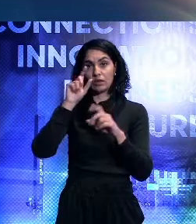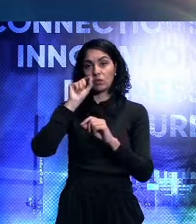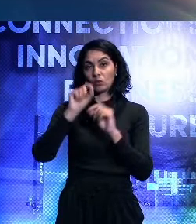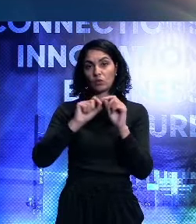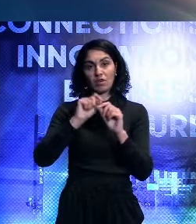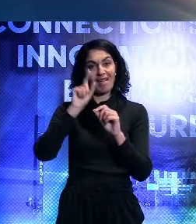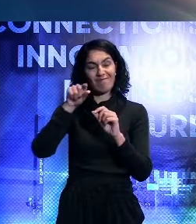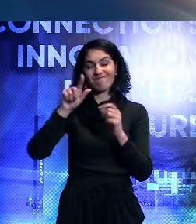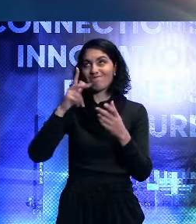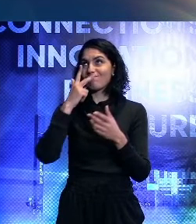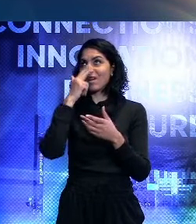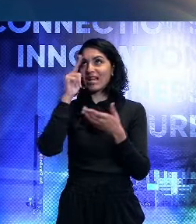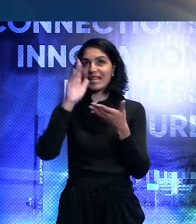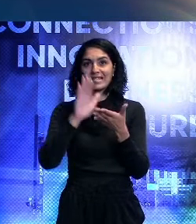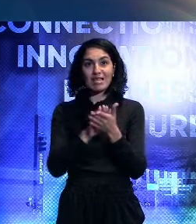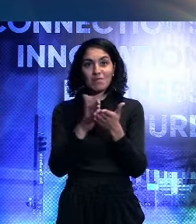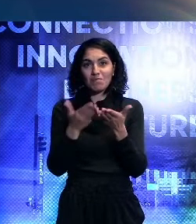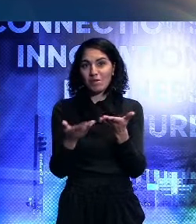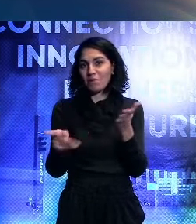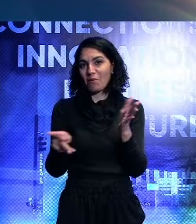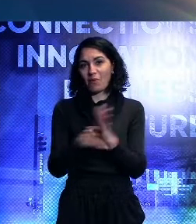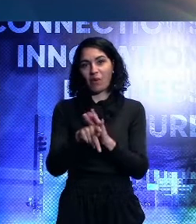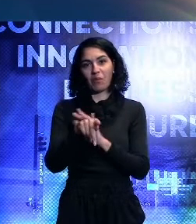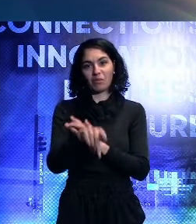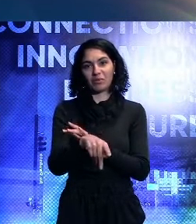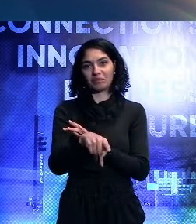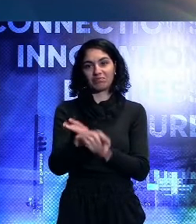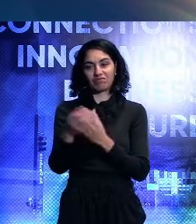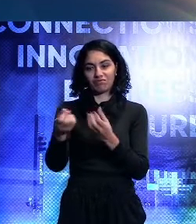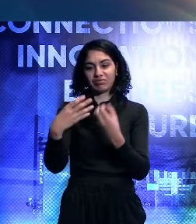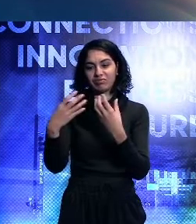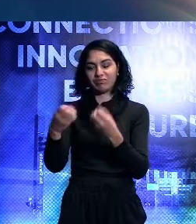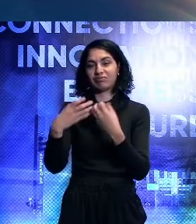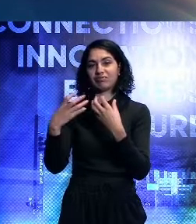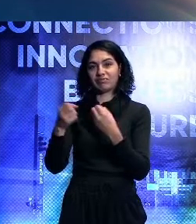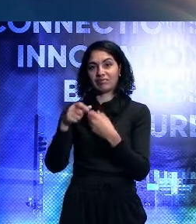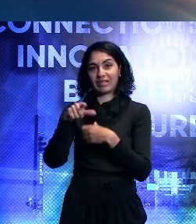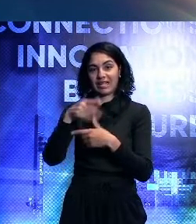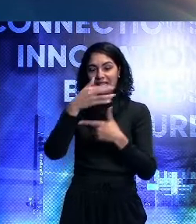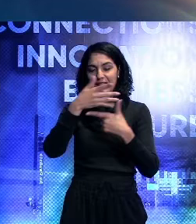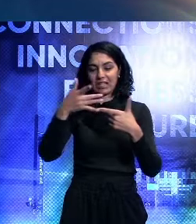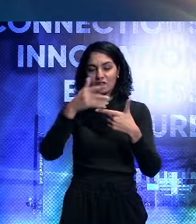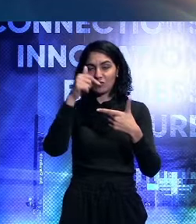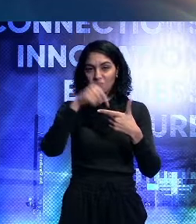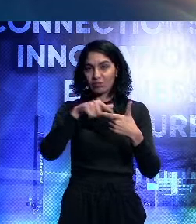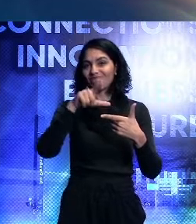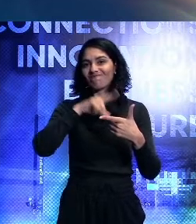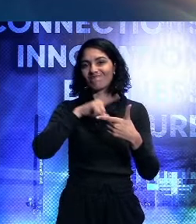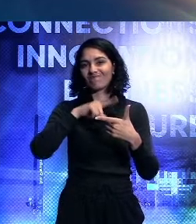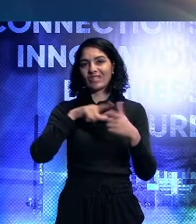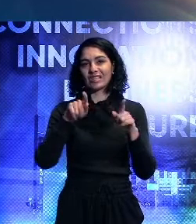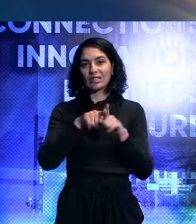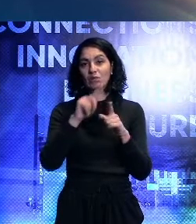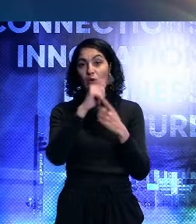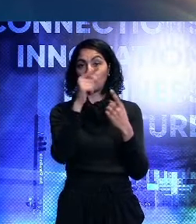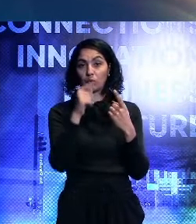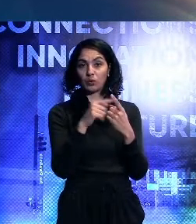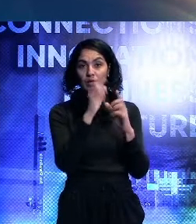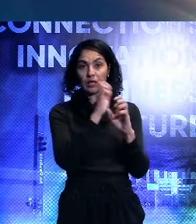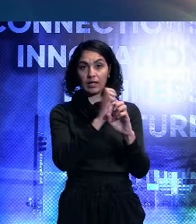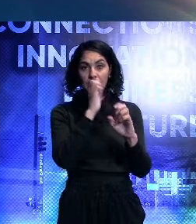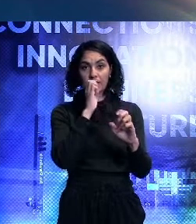Chaos Engineering. Tá? Então, a Casey e a Nora, elas estavam no Netflix quando isso foi criado. Uma delas era engenheira de